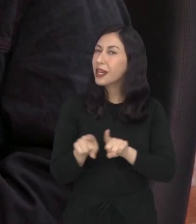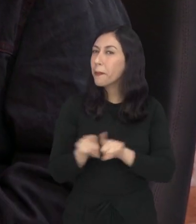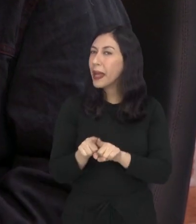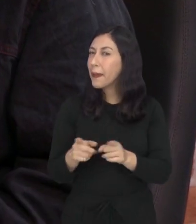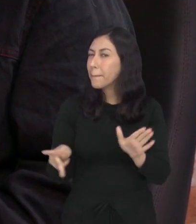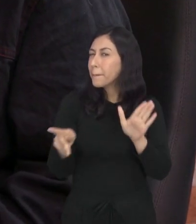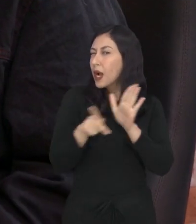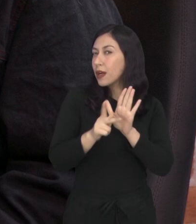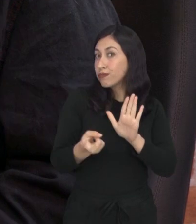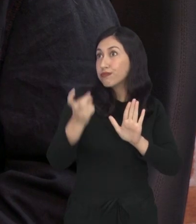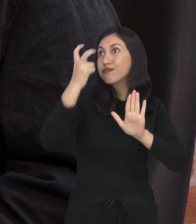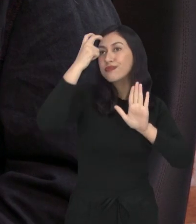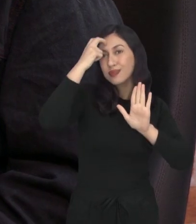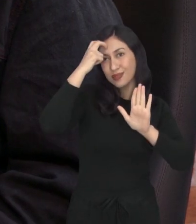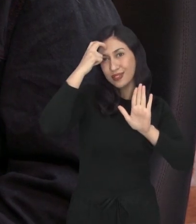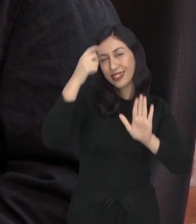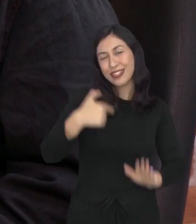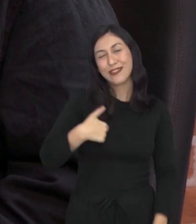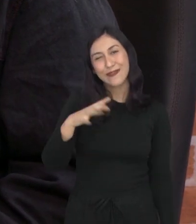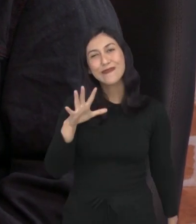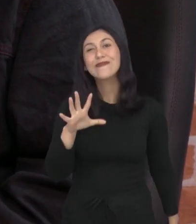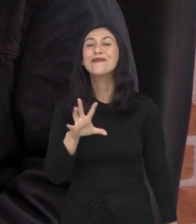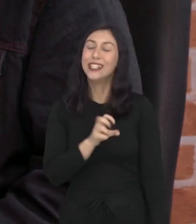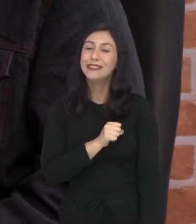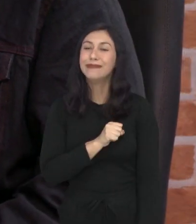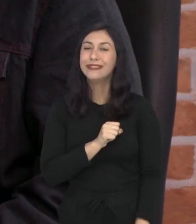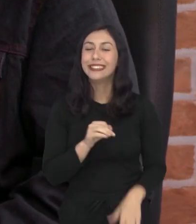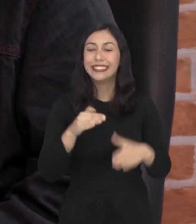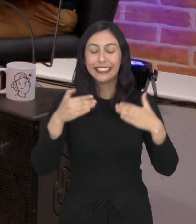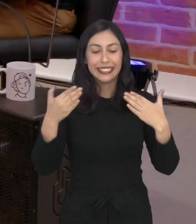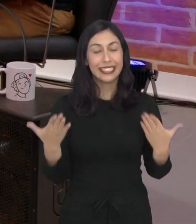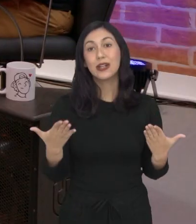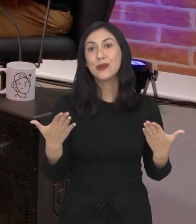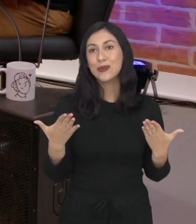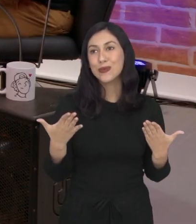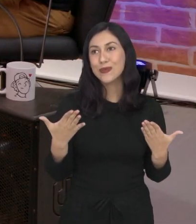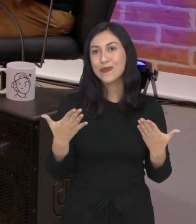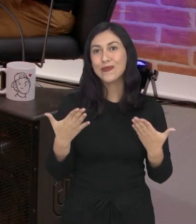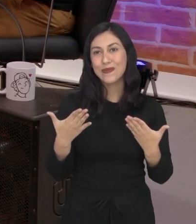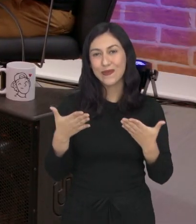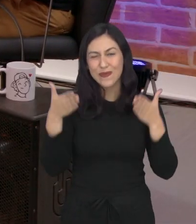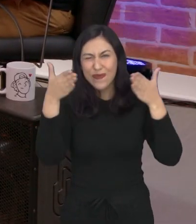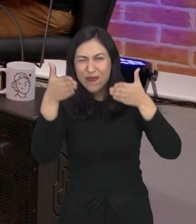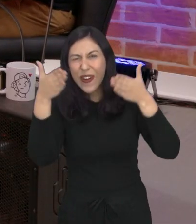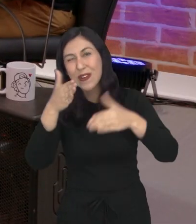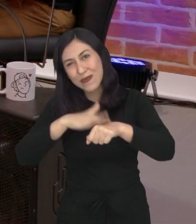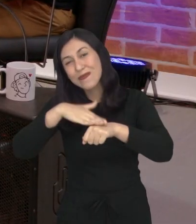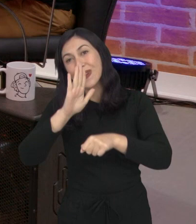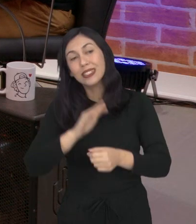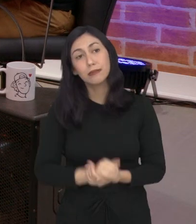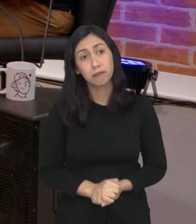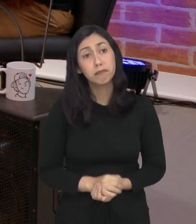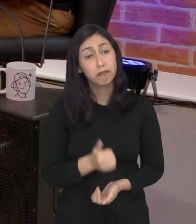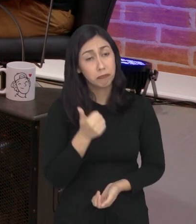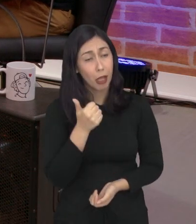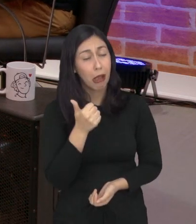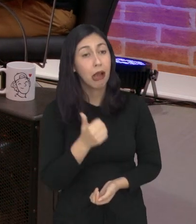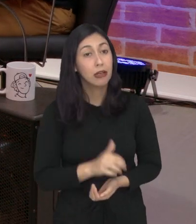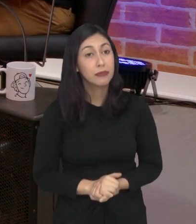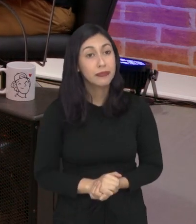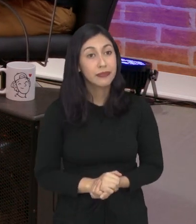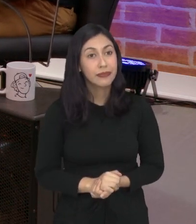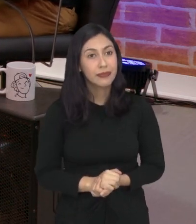parte dessa cultura que eu gosto muito, que eu tenho uma paixão muito grande. Então eu acabo, tipo, fazendo um pouco mais hoje do que os outros. Pode